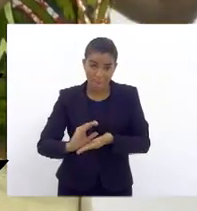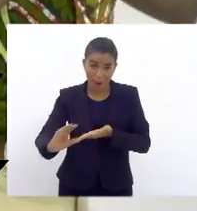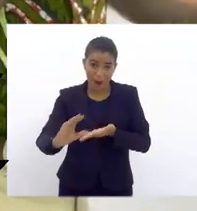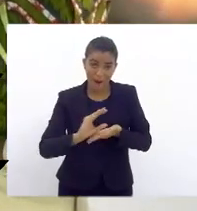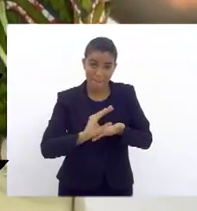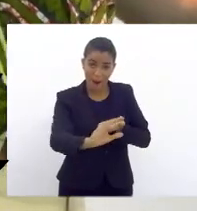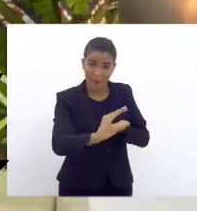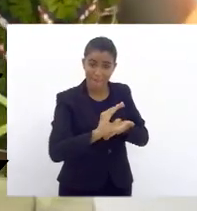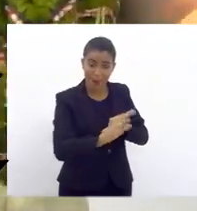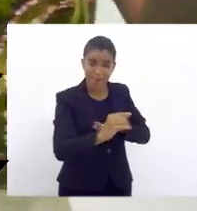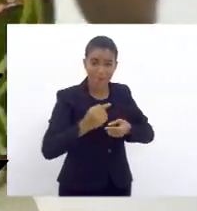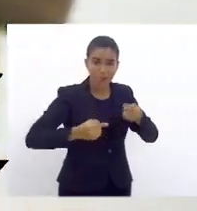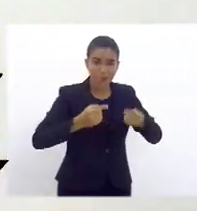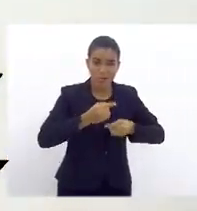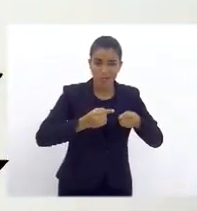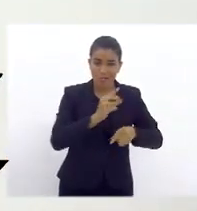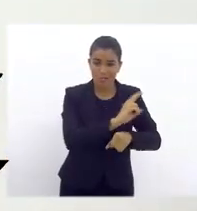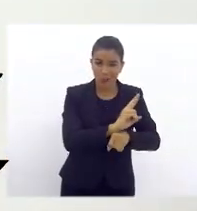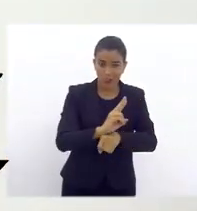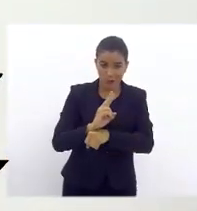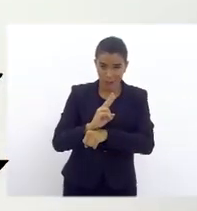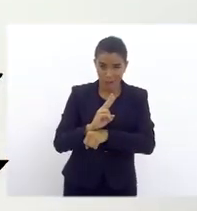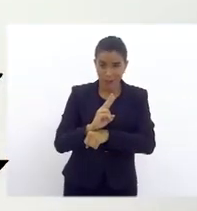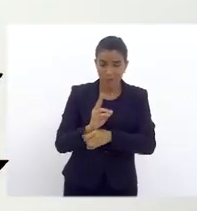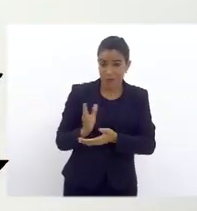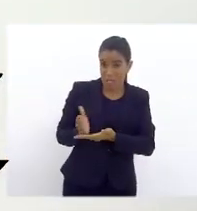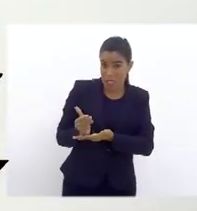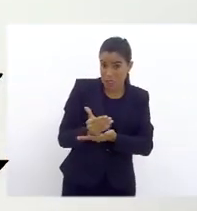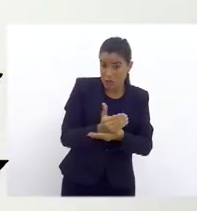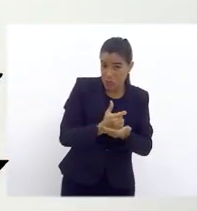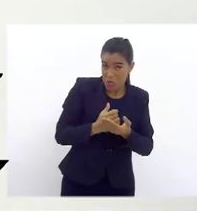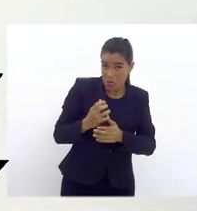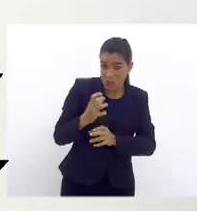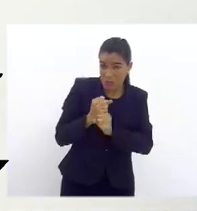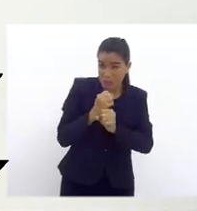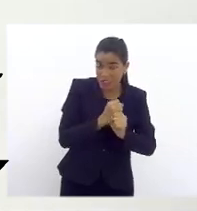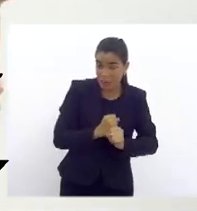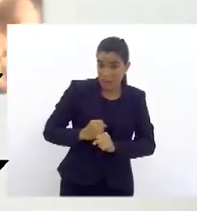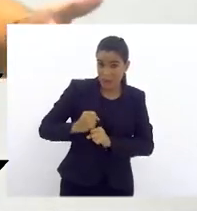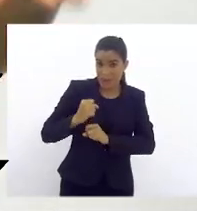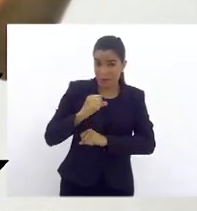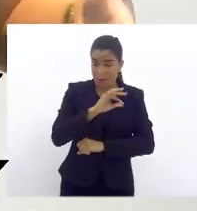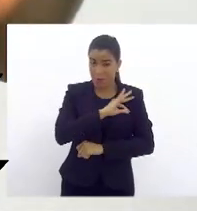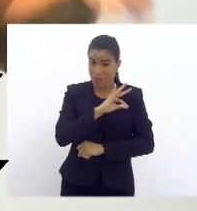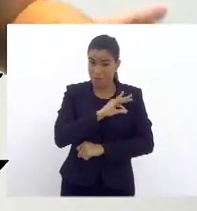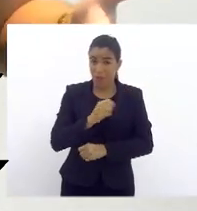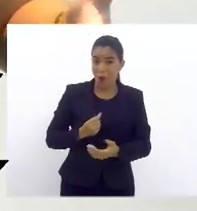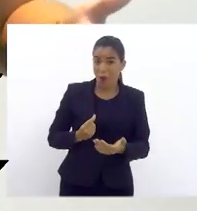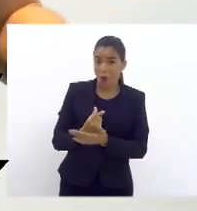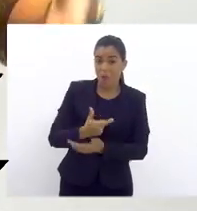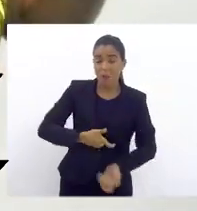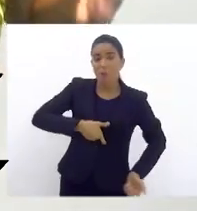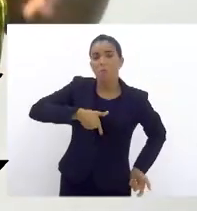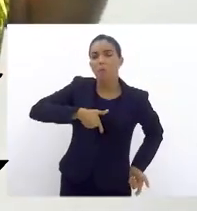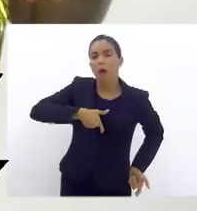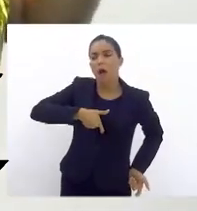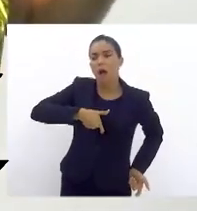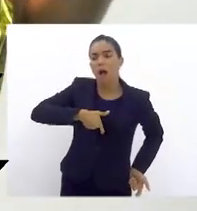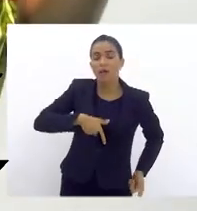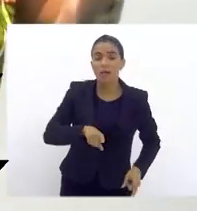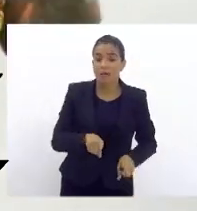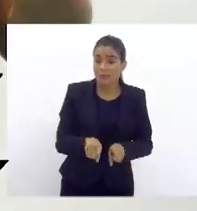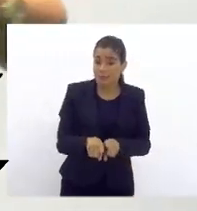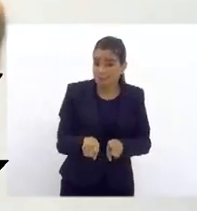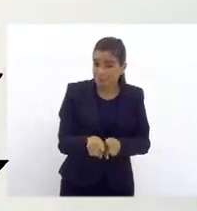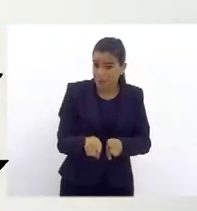em políticas de segurança porque esse orçamento da polícia foi especificamente prioritário para aquisição de armamento bélico e para